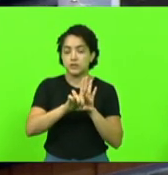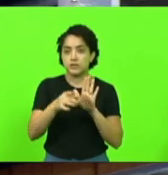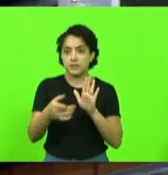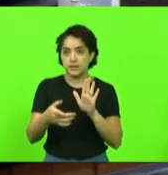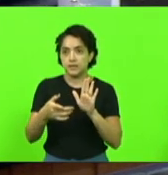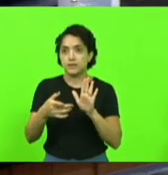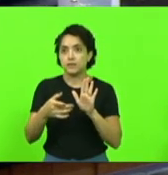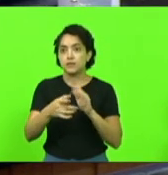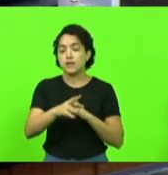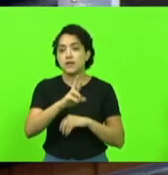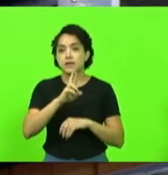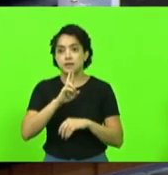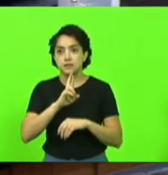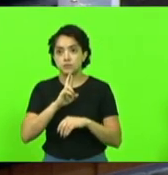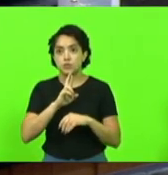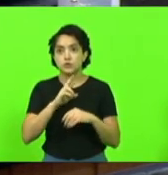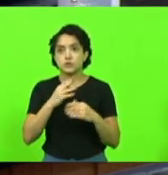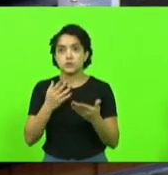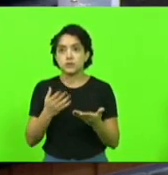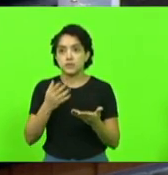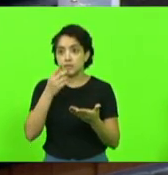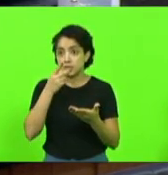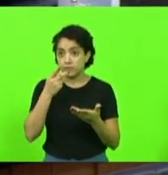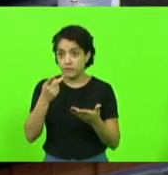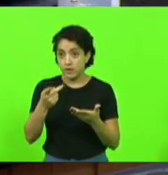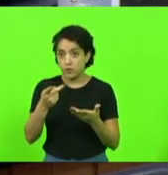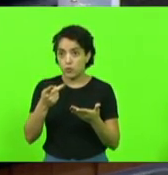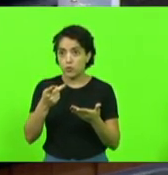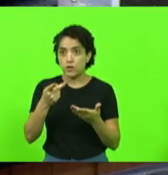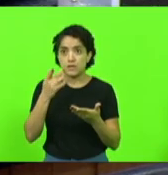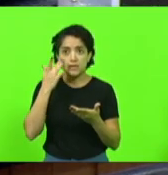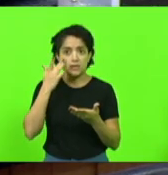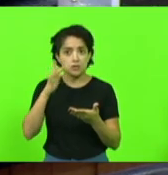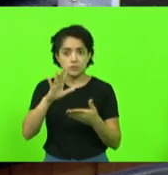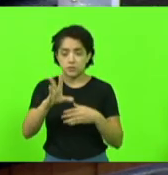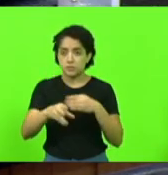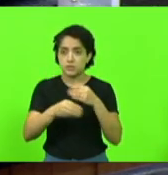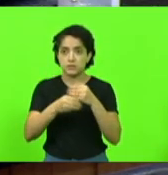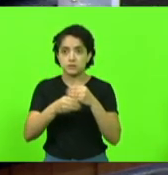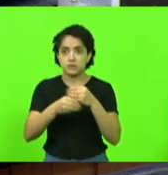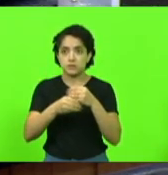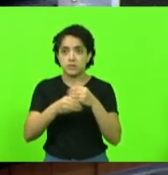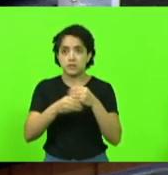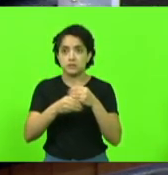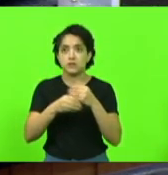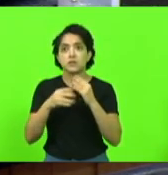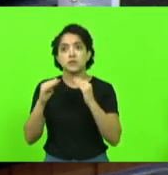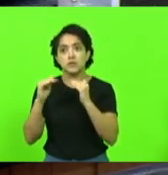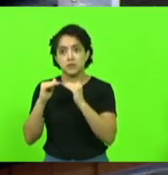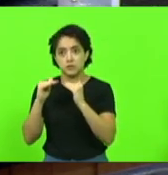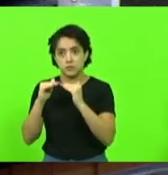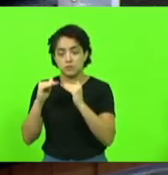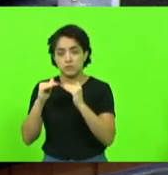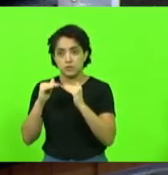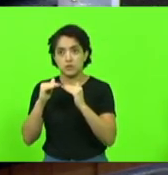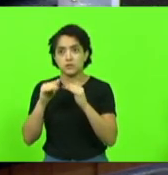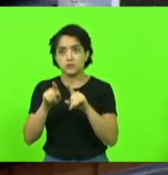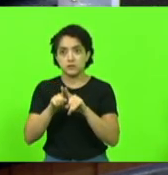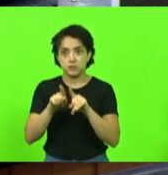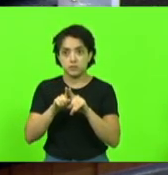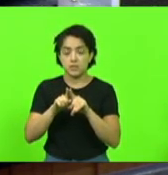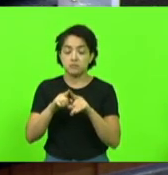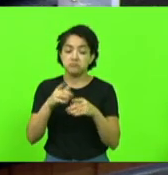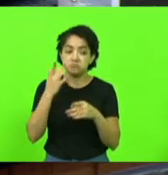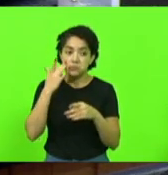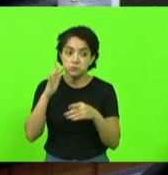minha contraposição, comentou que ele não tinha ciência dessa emenda e que ele mesmo seria favorável. Não sei se o deputado Ismael mantém